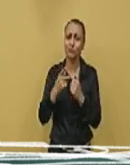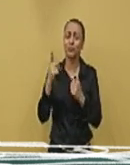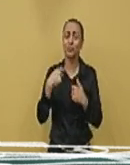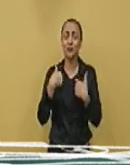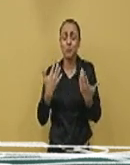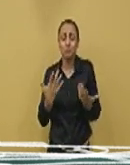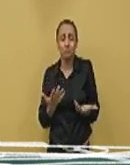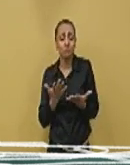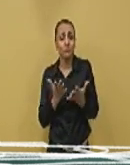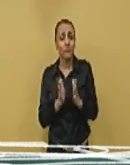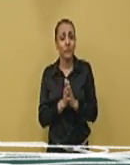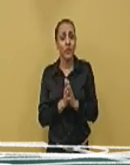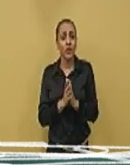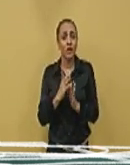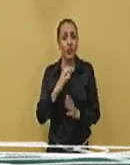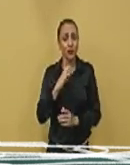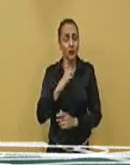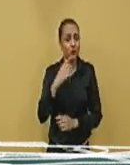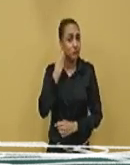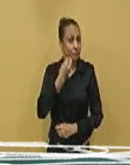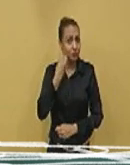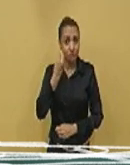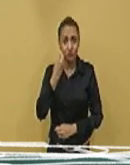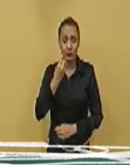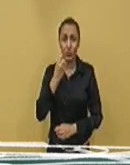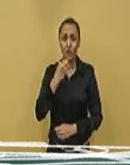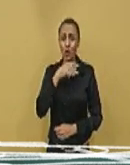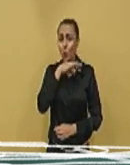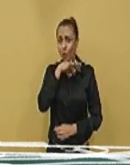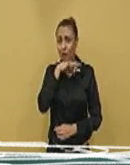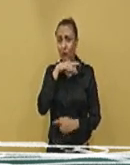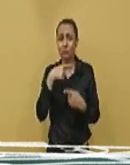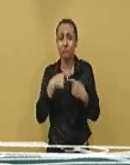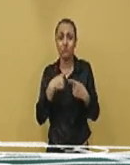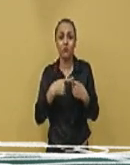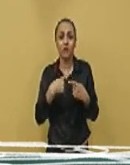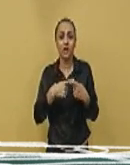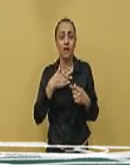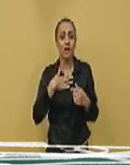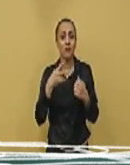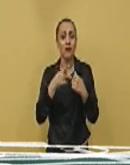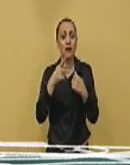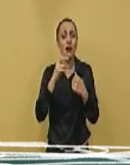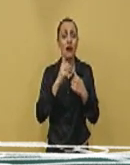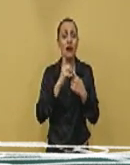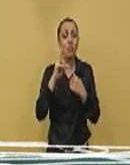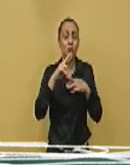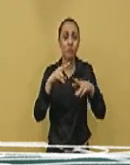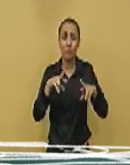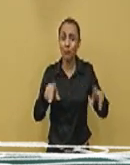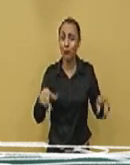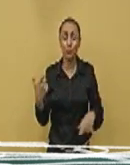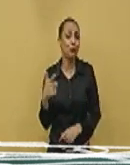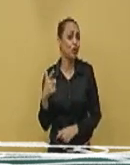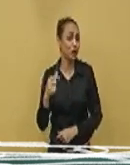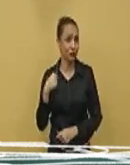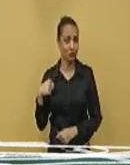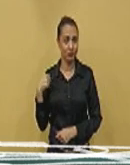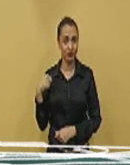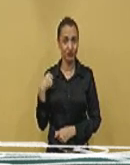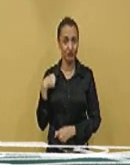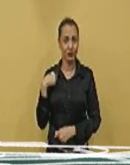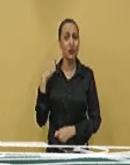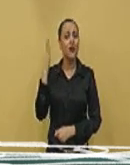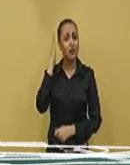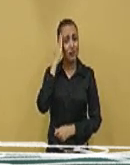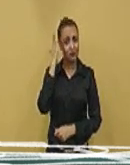e eu tive uma experiência muito ruim, né, porque eu fiz a minha pós-graduação toda ela sem bolsa, né? Eu sei o